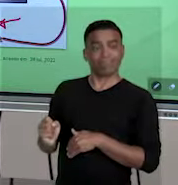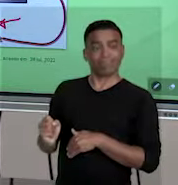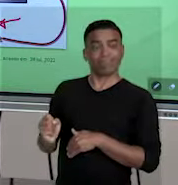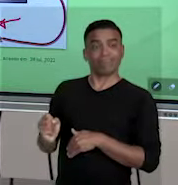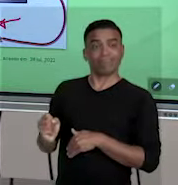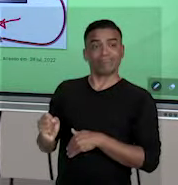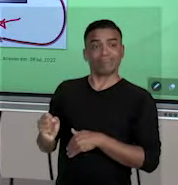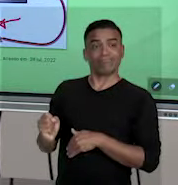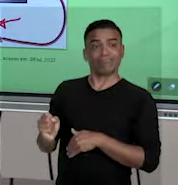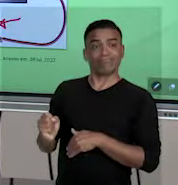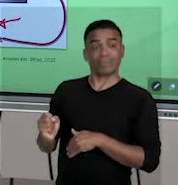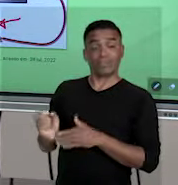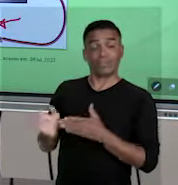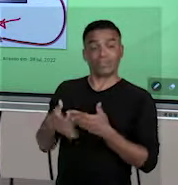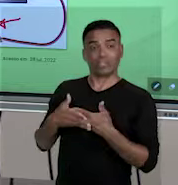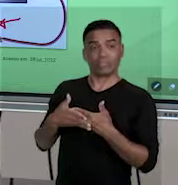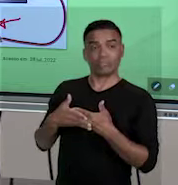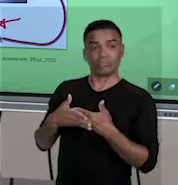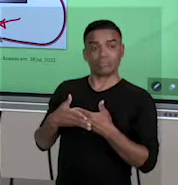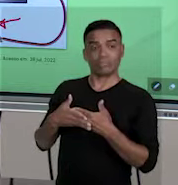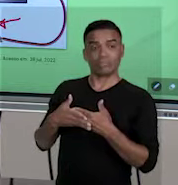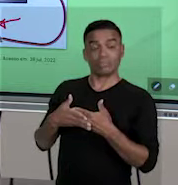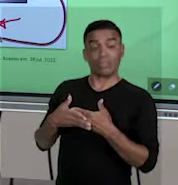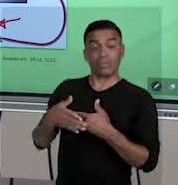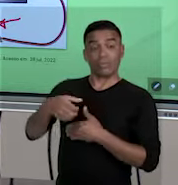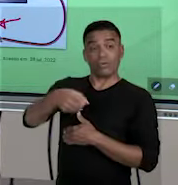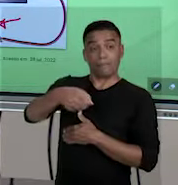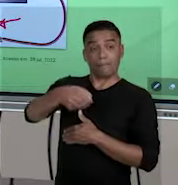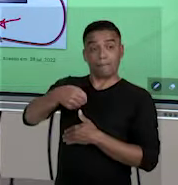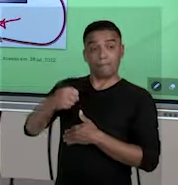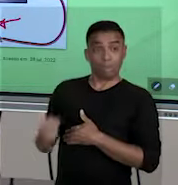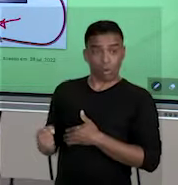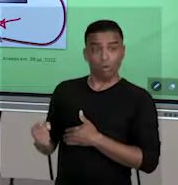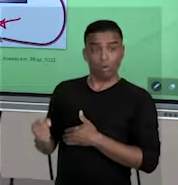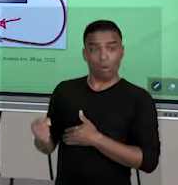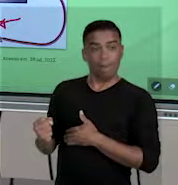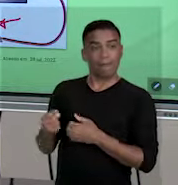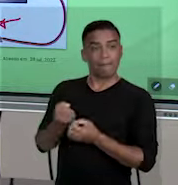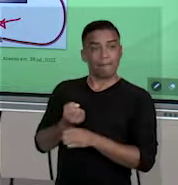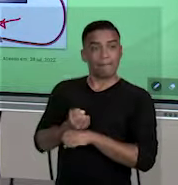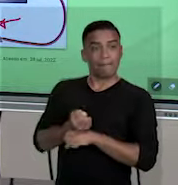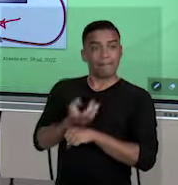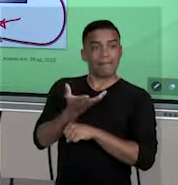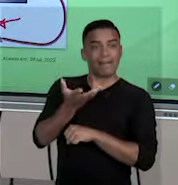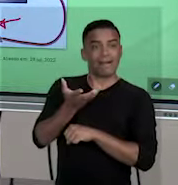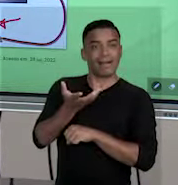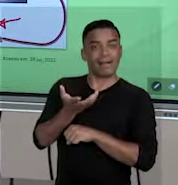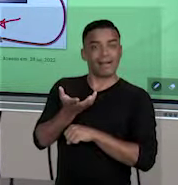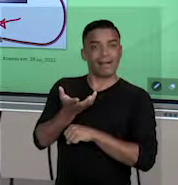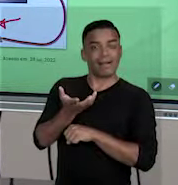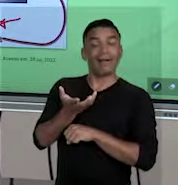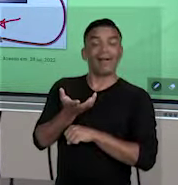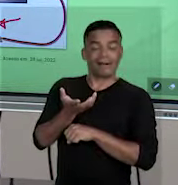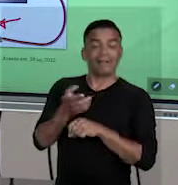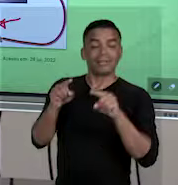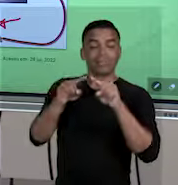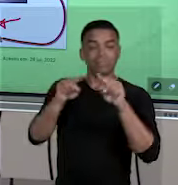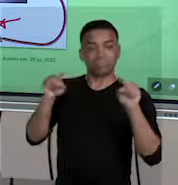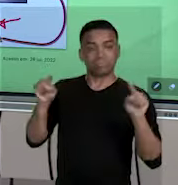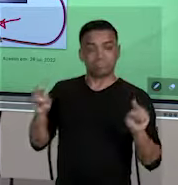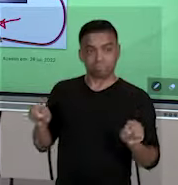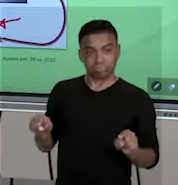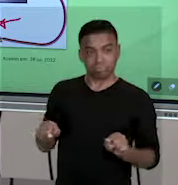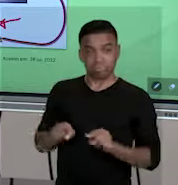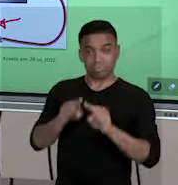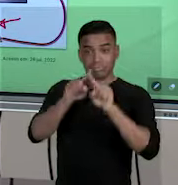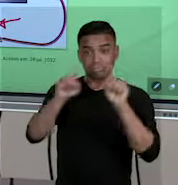partir do momento que eu fecho, ele vai acender essa lâmpada. Então, o circuito, para ele